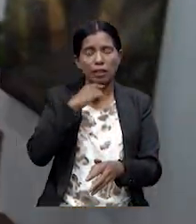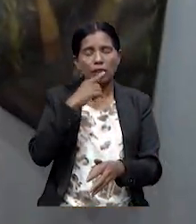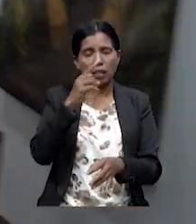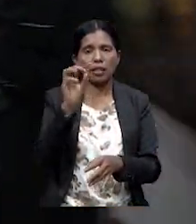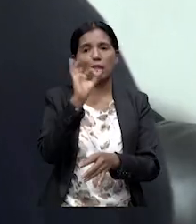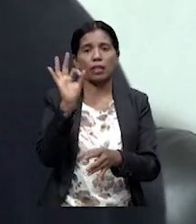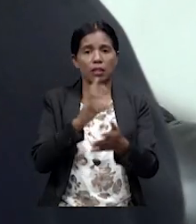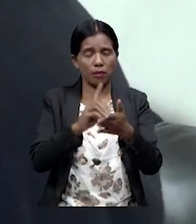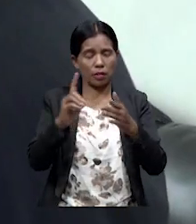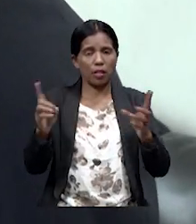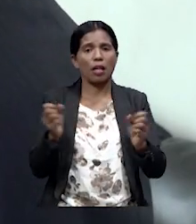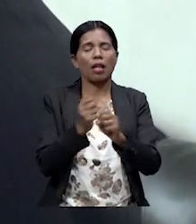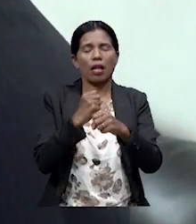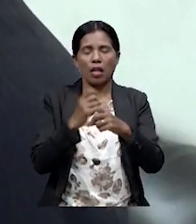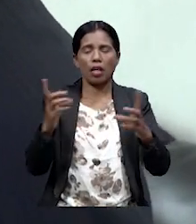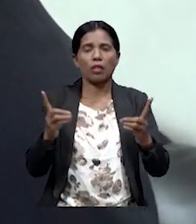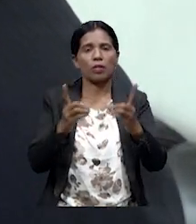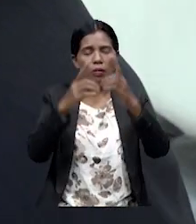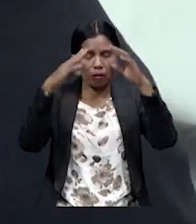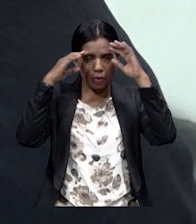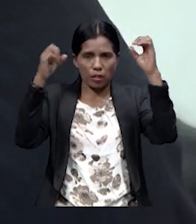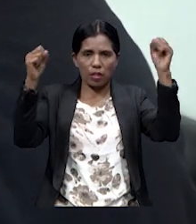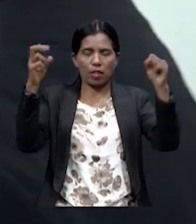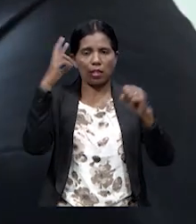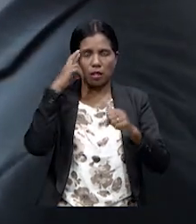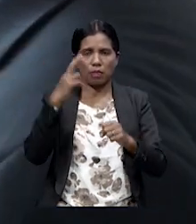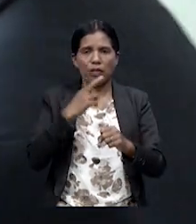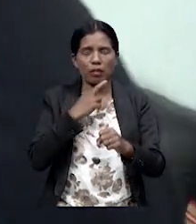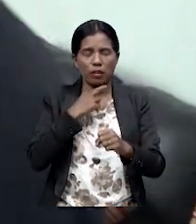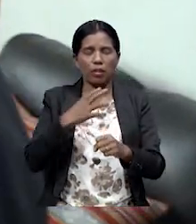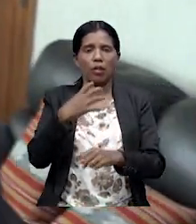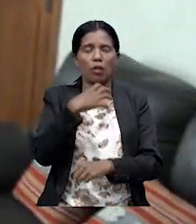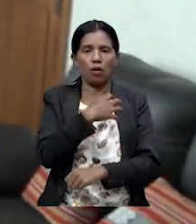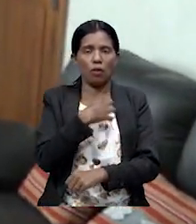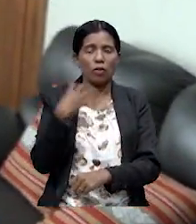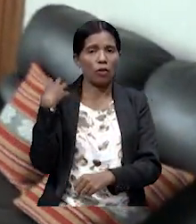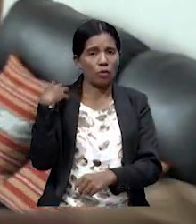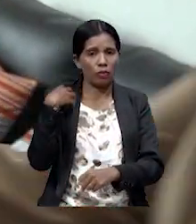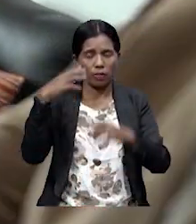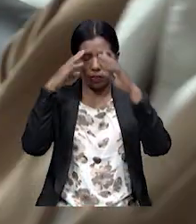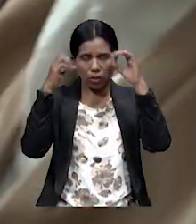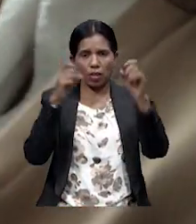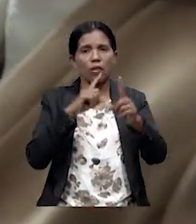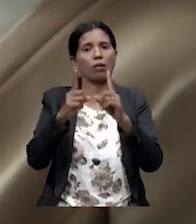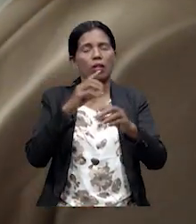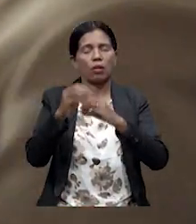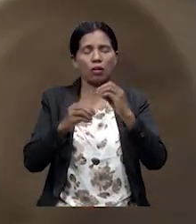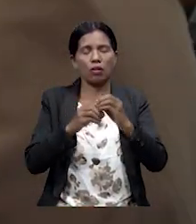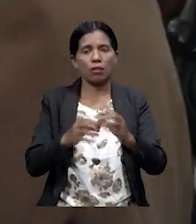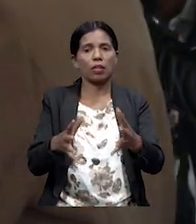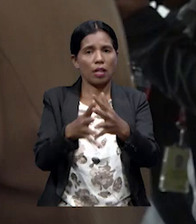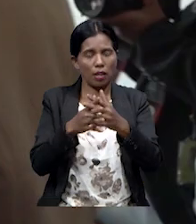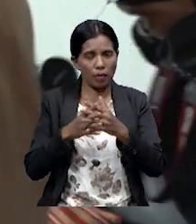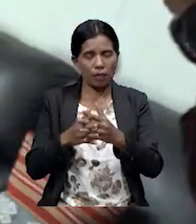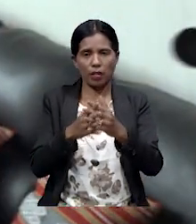halau audiência ho presidente república José Ramos Horta e a palácio presidencial ho di qualia com a Estados Unidos